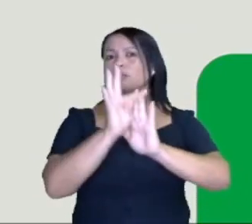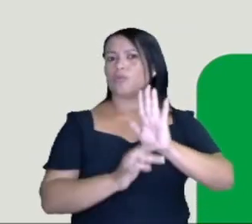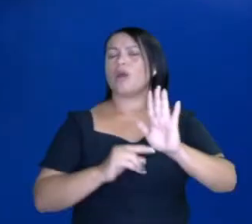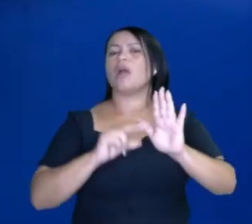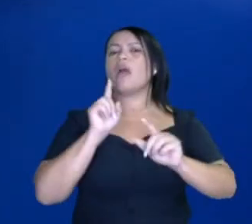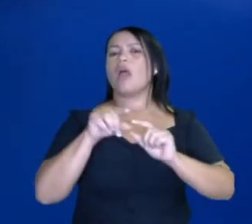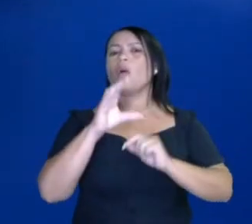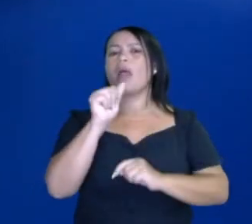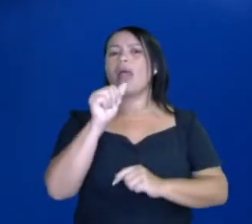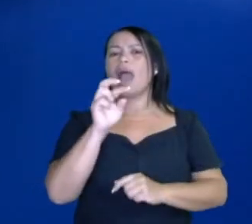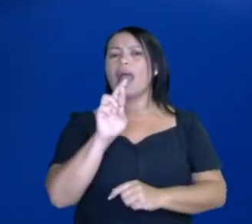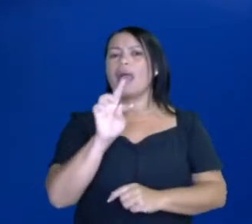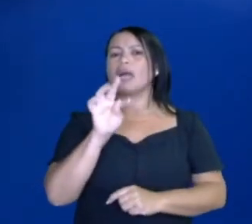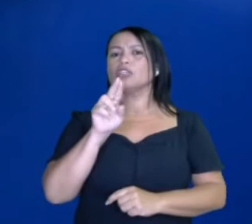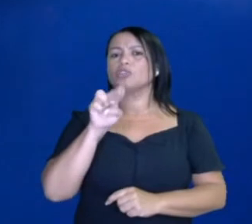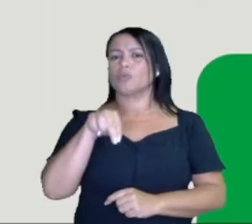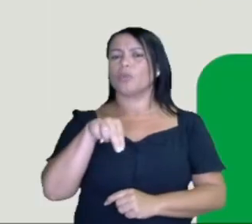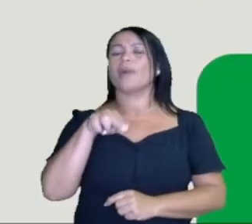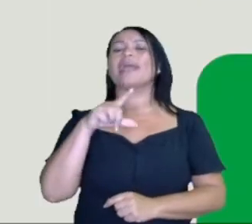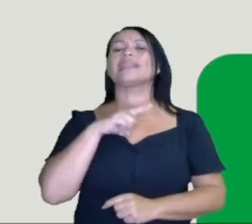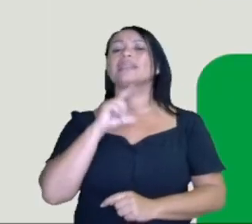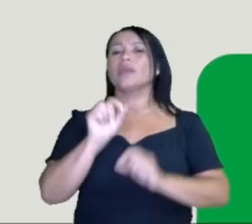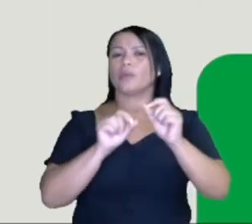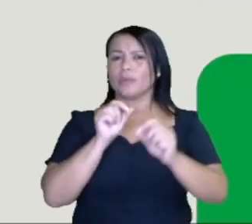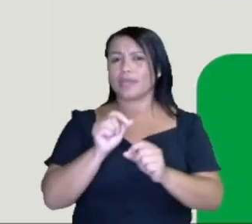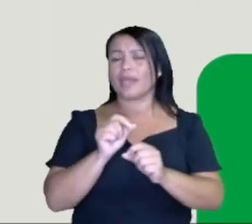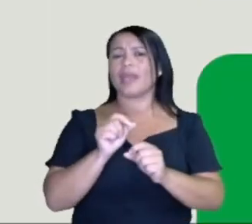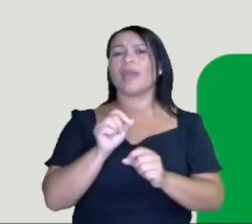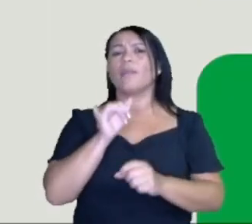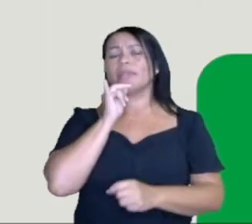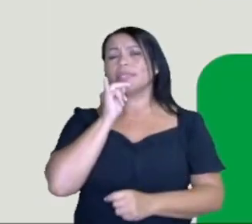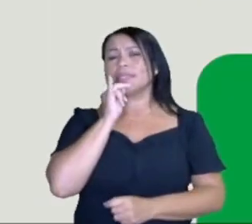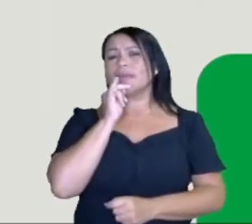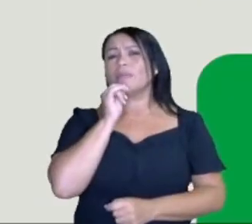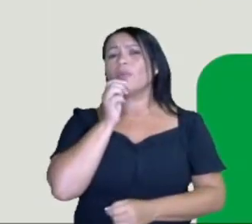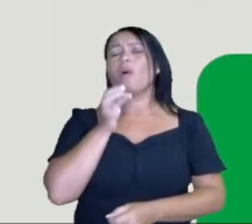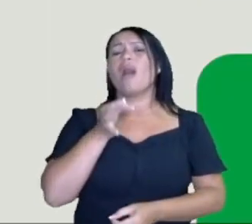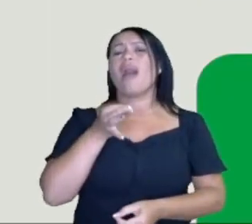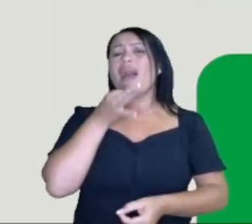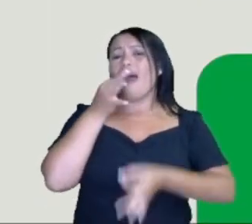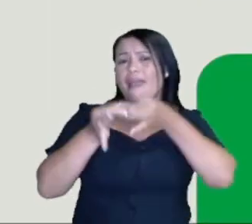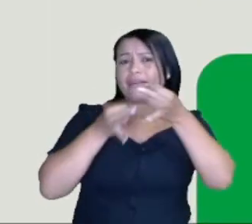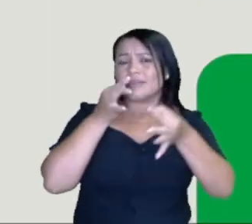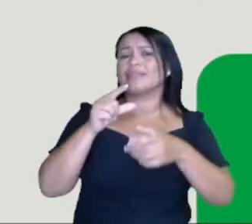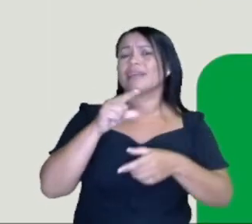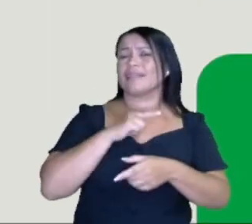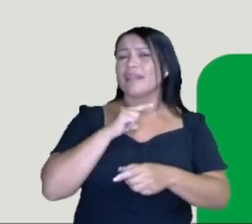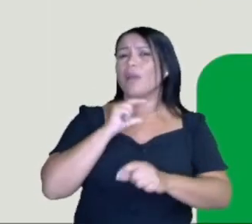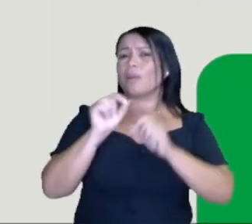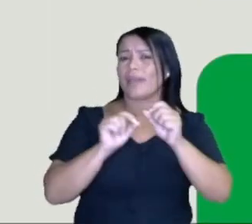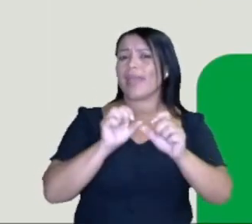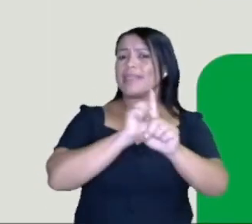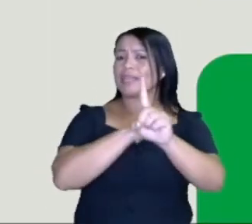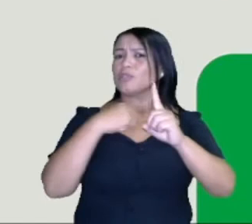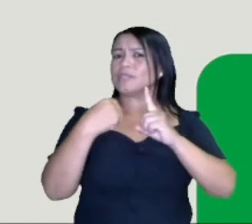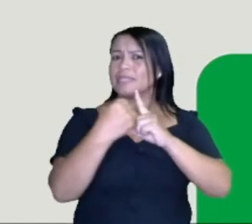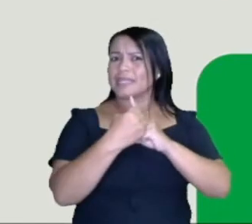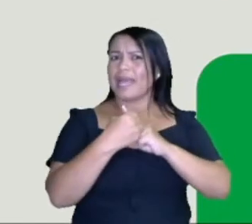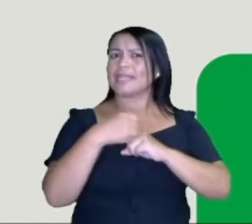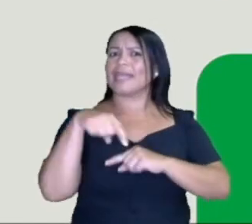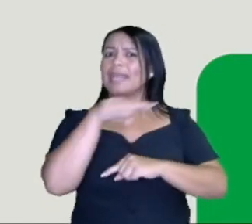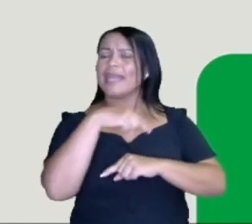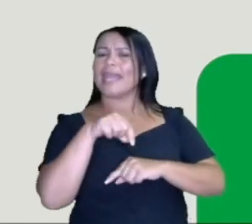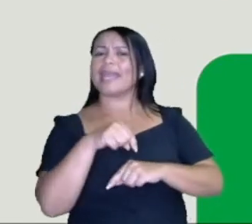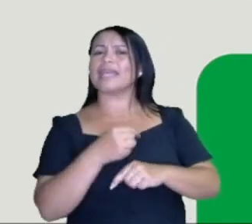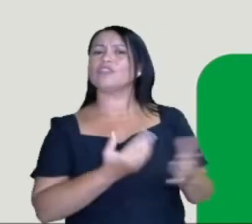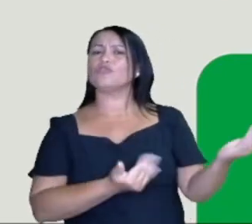crítica em seu ínterim. A crítica está no fato de a sociedade exigir do adolescente